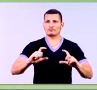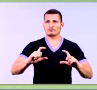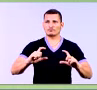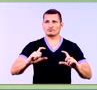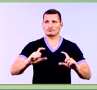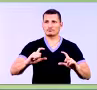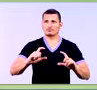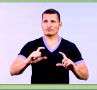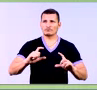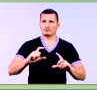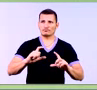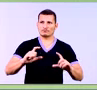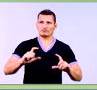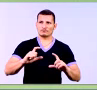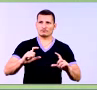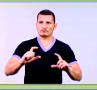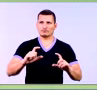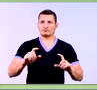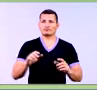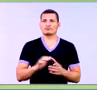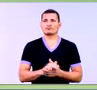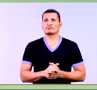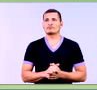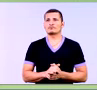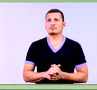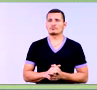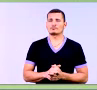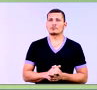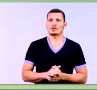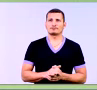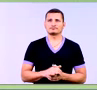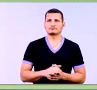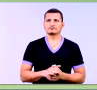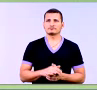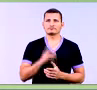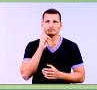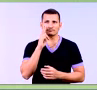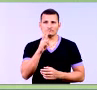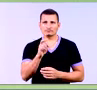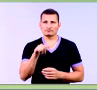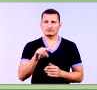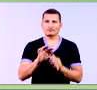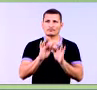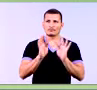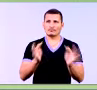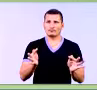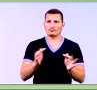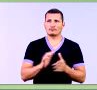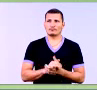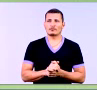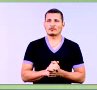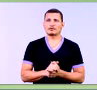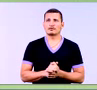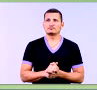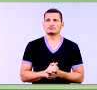CDN. Vamos utilizar como base o CDN. Observe quão simplificado fica. Nós fazemos a